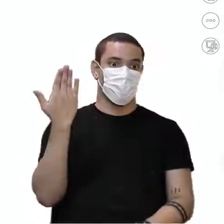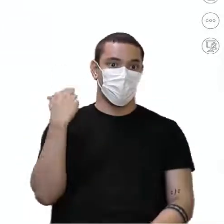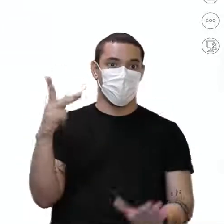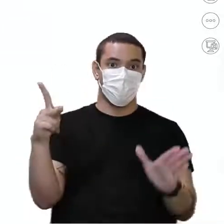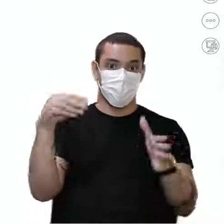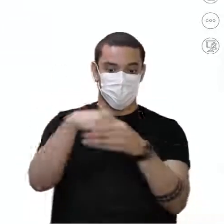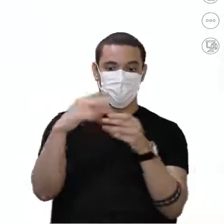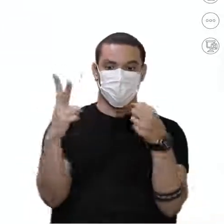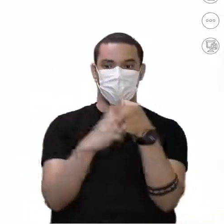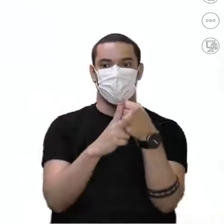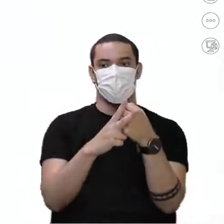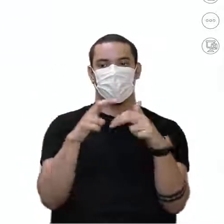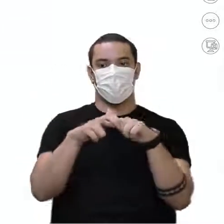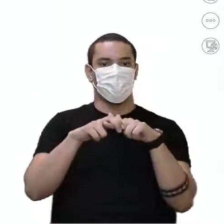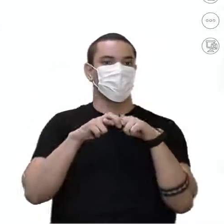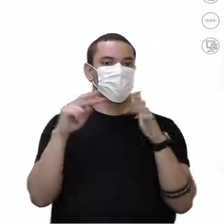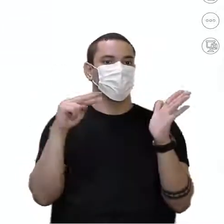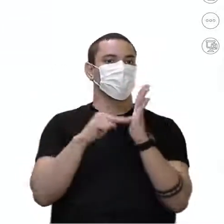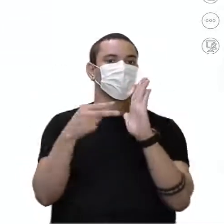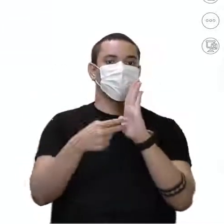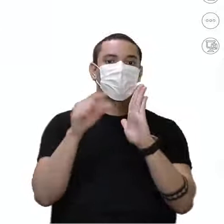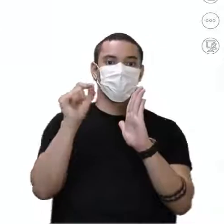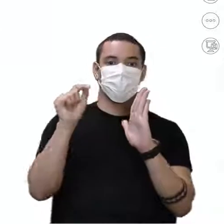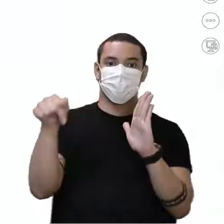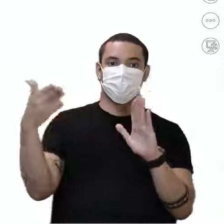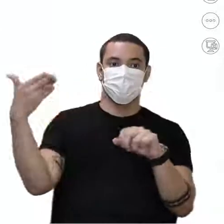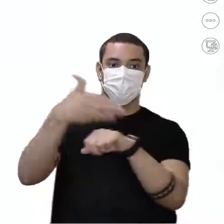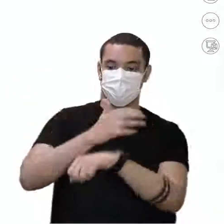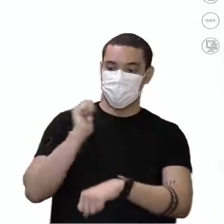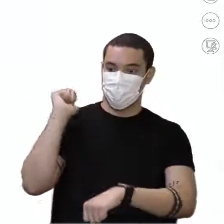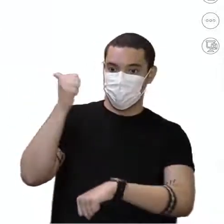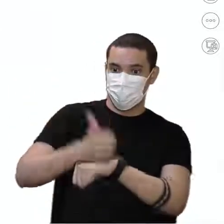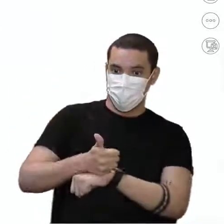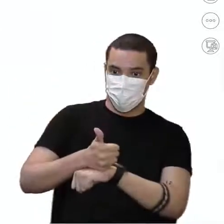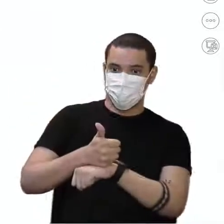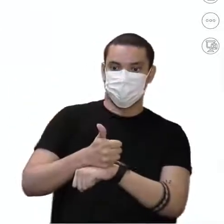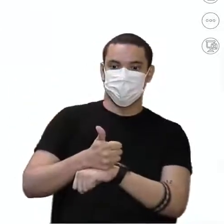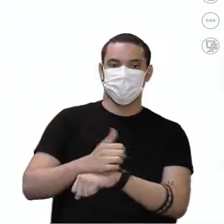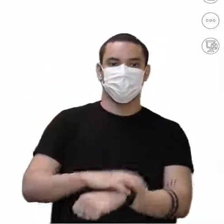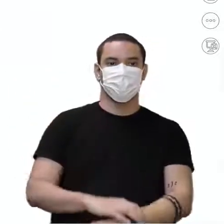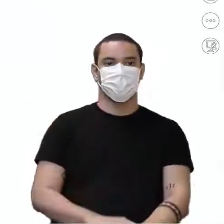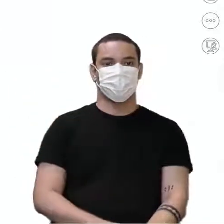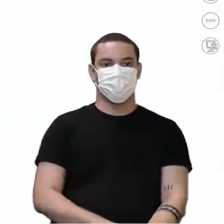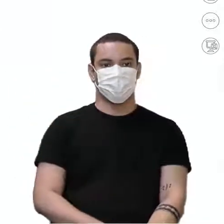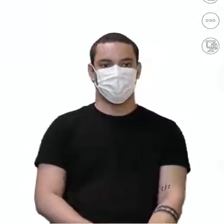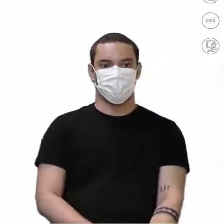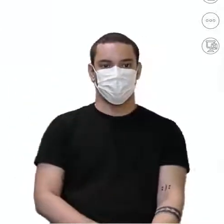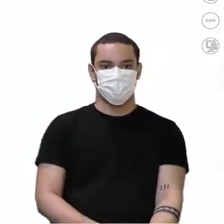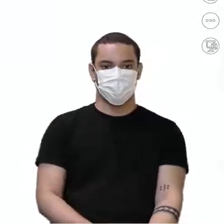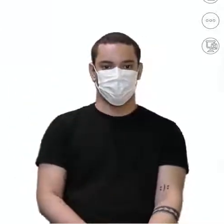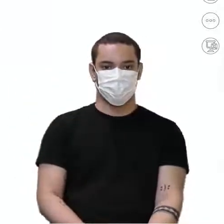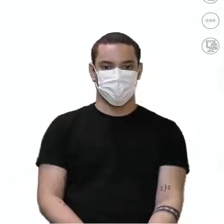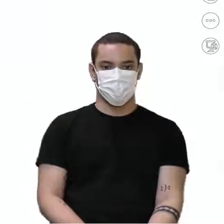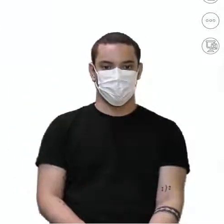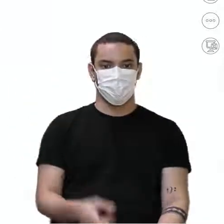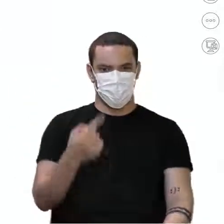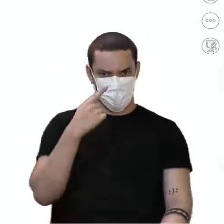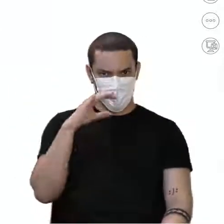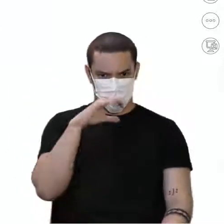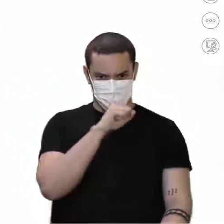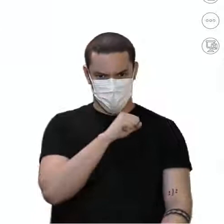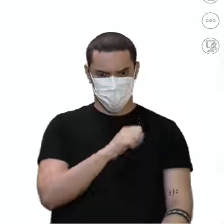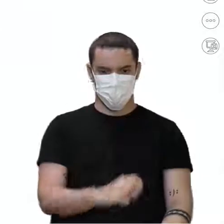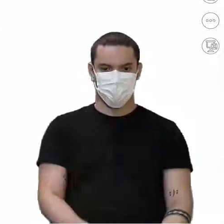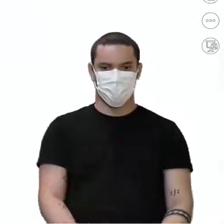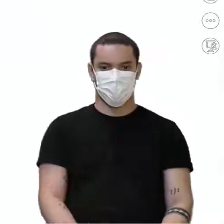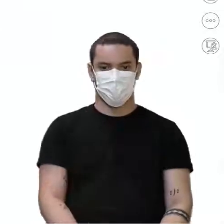quer dizer que esse verbo no particípio passado se torna esse. Na verdade, é assim. Vou colocar aqui para vocês, ó. Dá só uma olhadinha rapidinho.